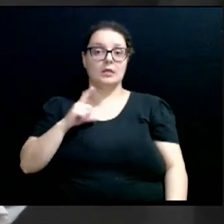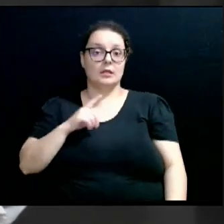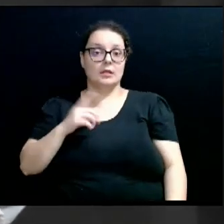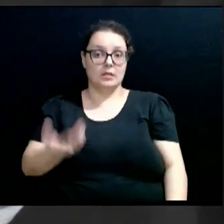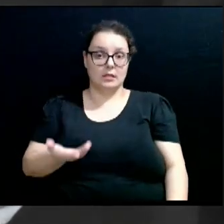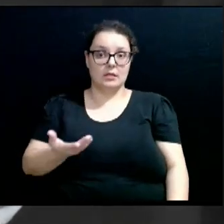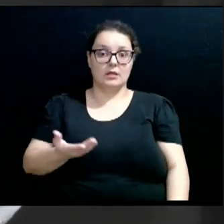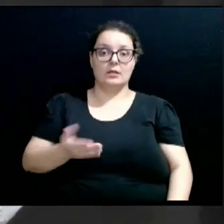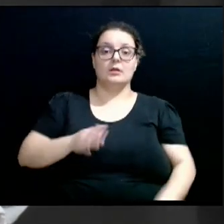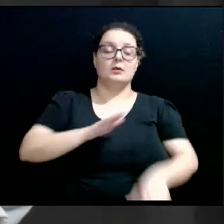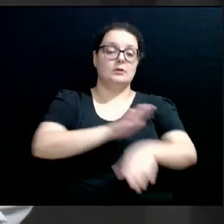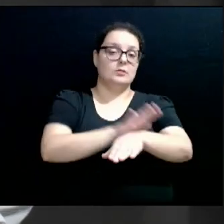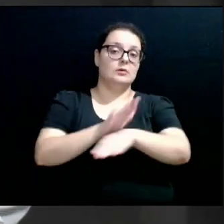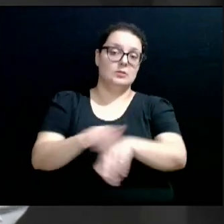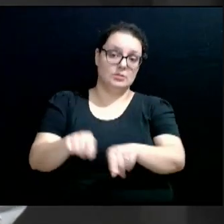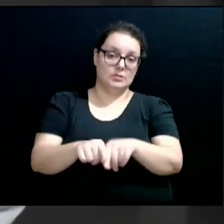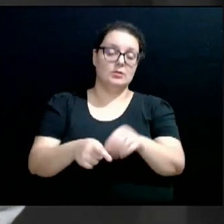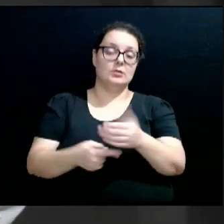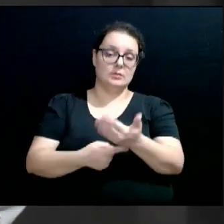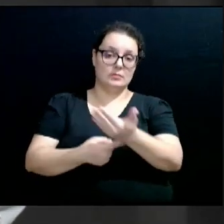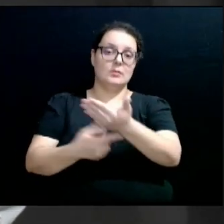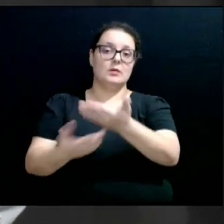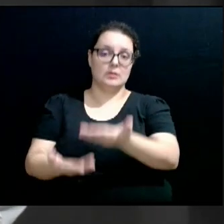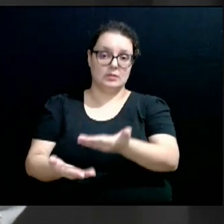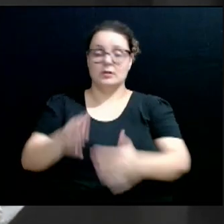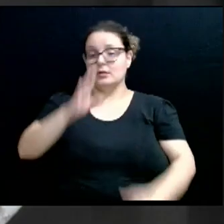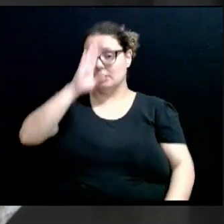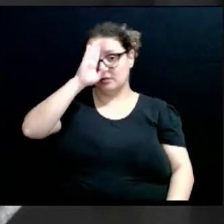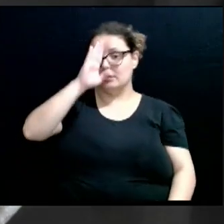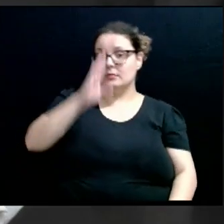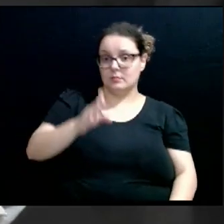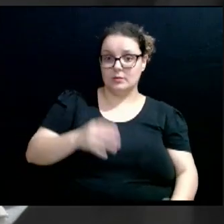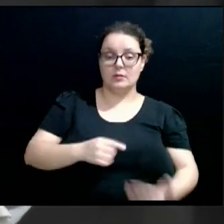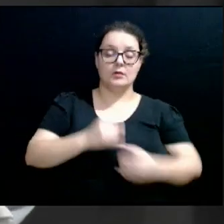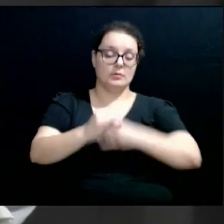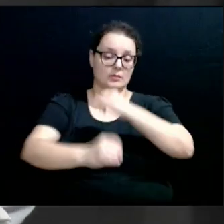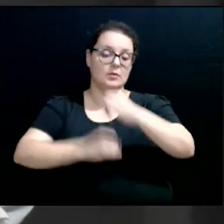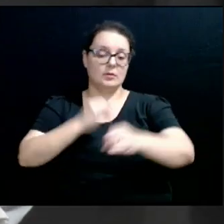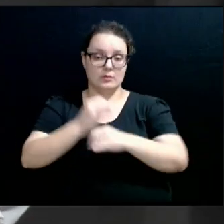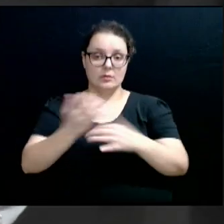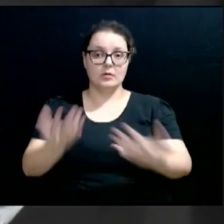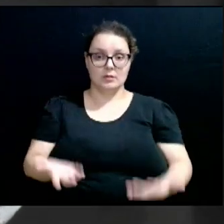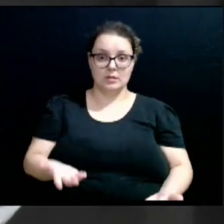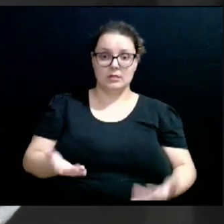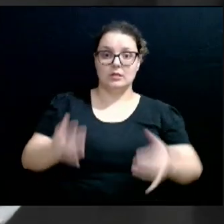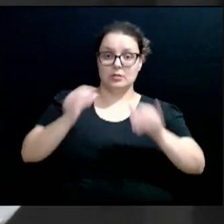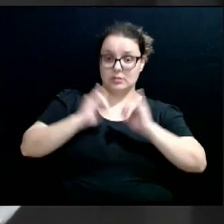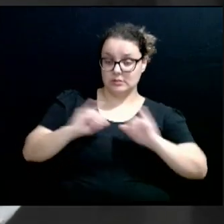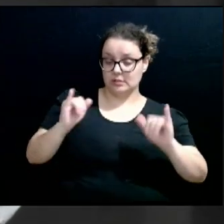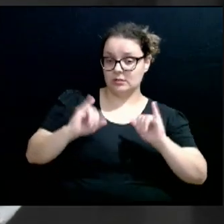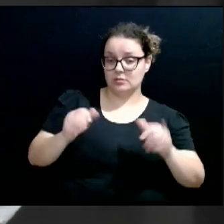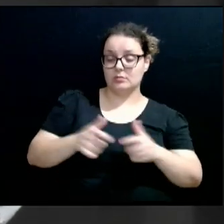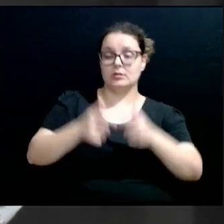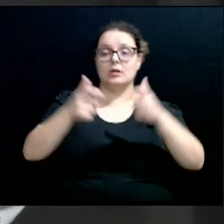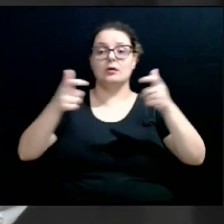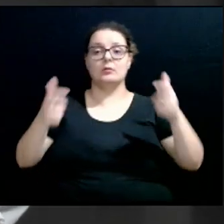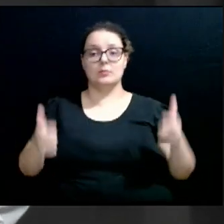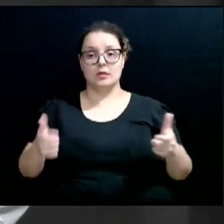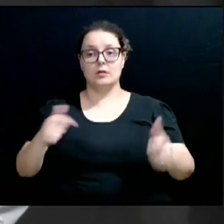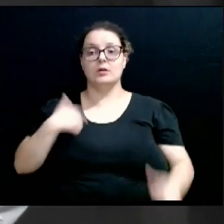da tecnologia e principalmente da internet, né, essa divulgação maior, a gente começa a ter